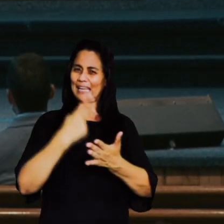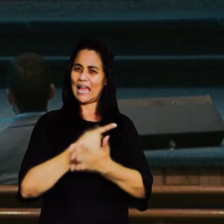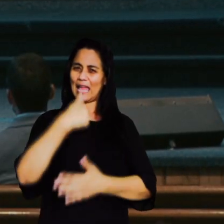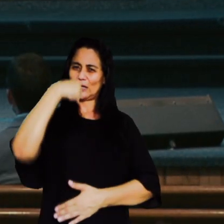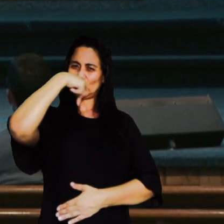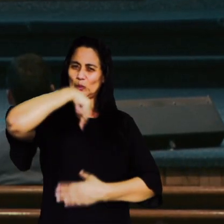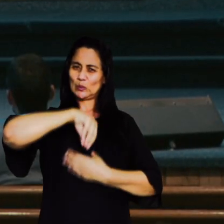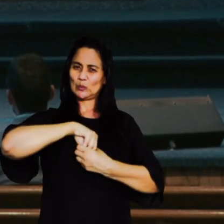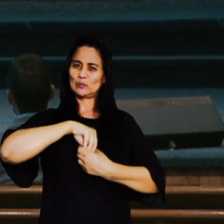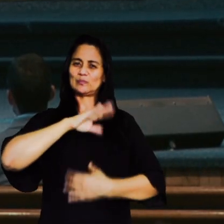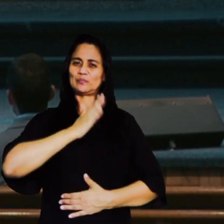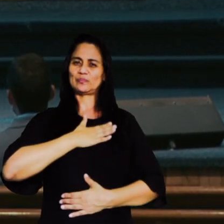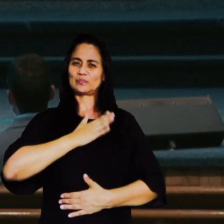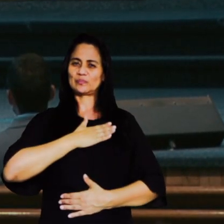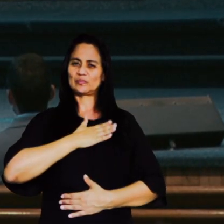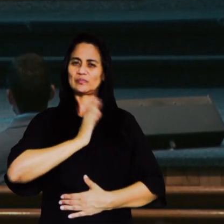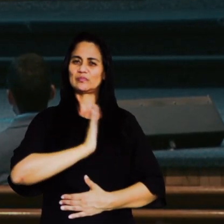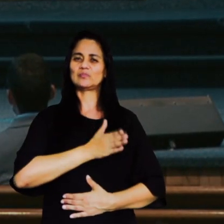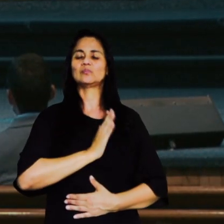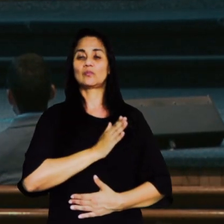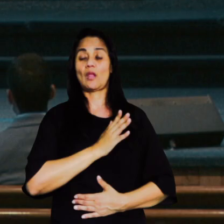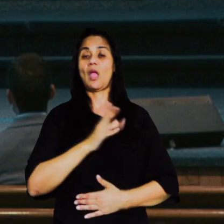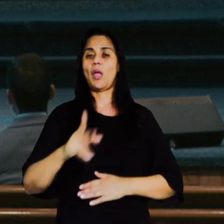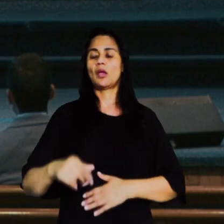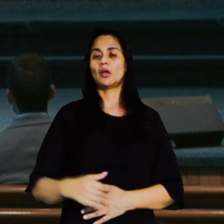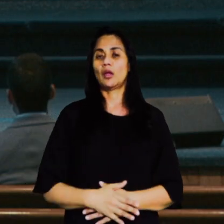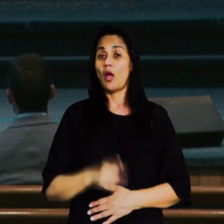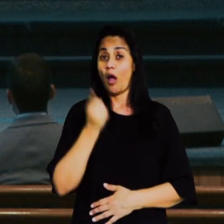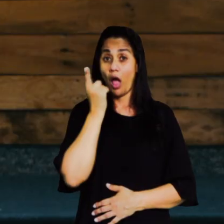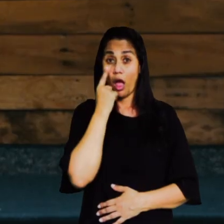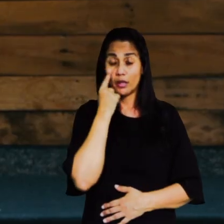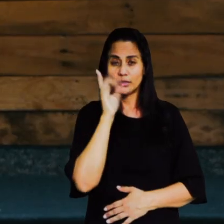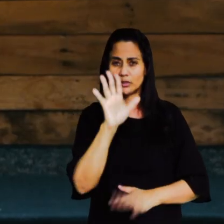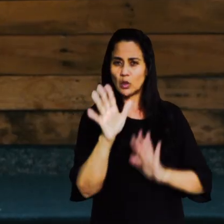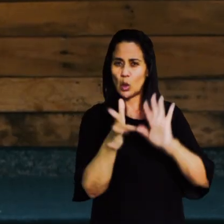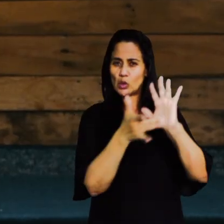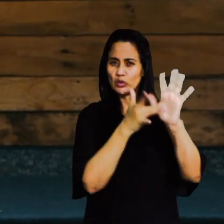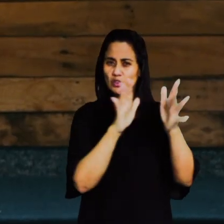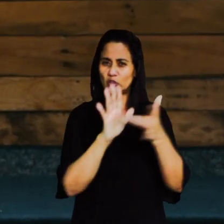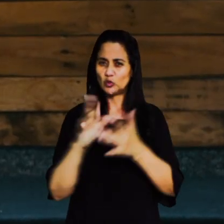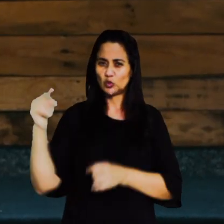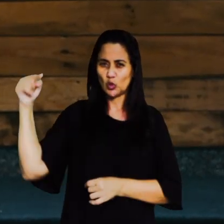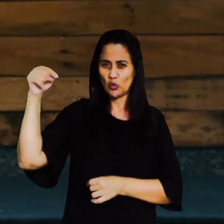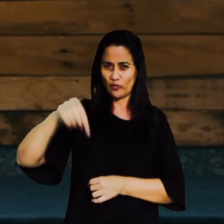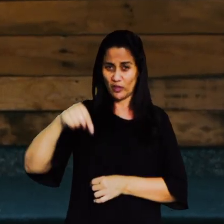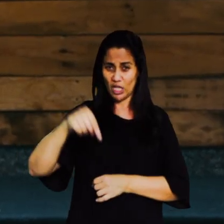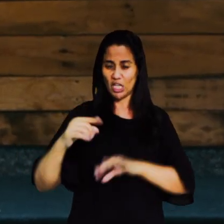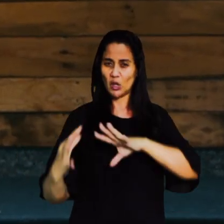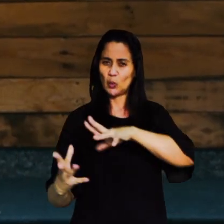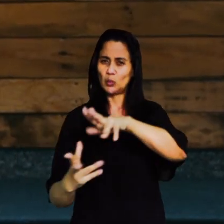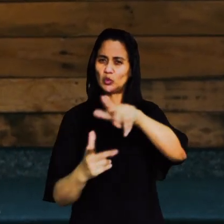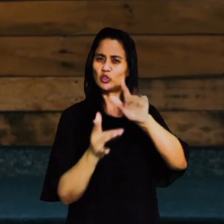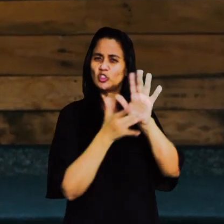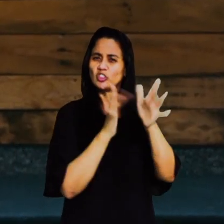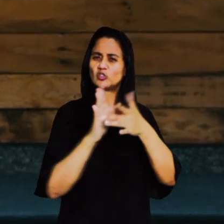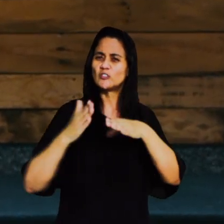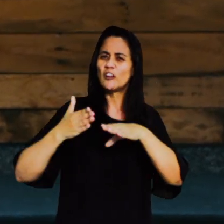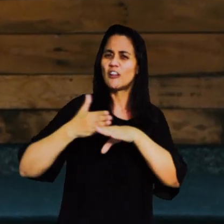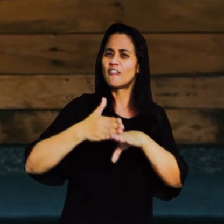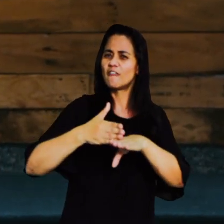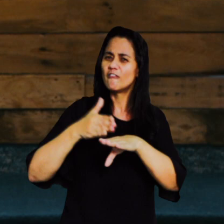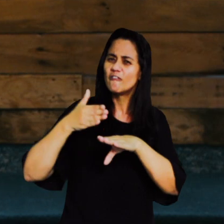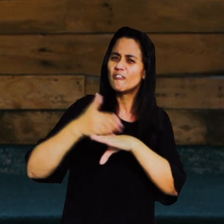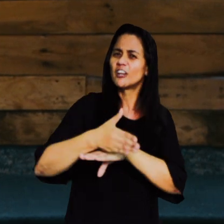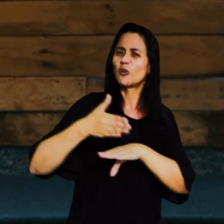Não é com a igreja, é comigo. Presta atenção. Jesus, quando esteve nesta terra, ele frequentava a igreja